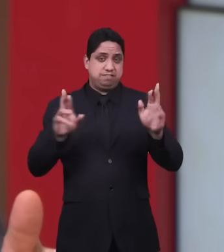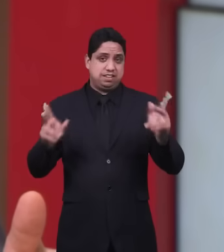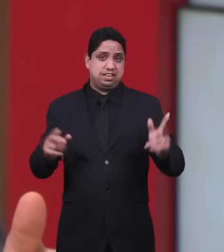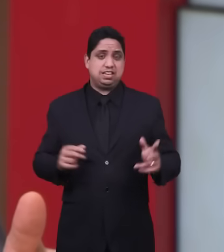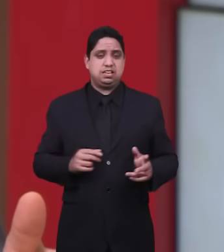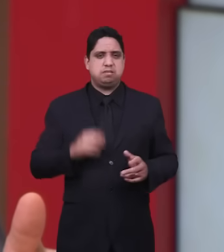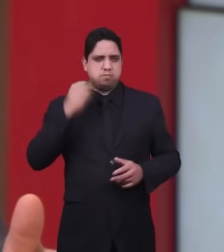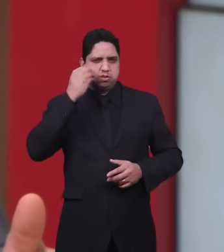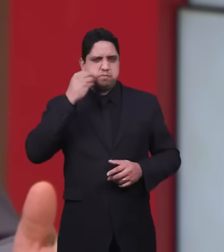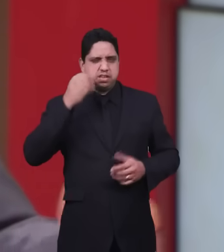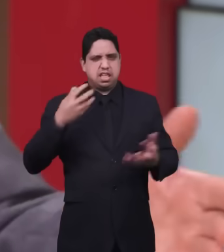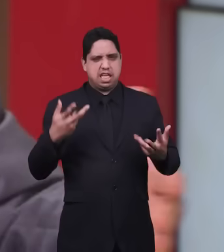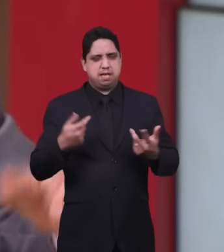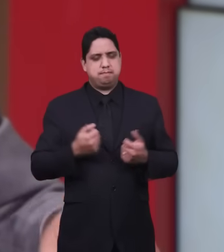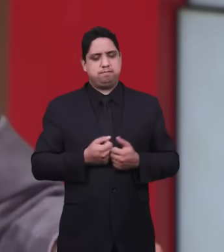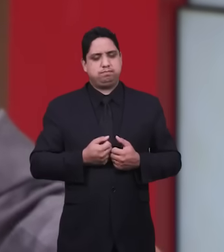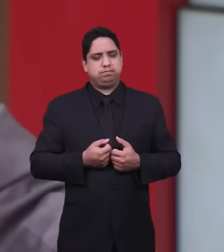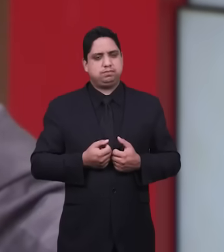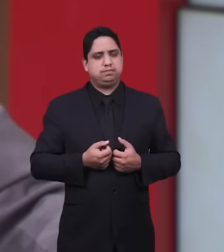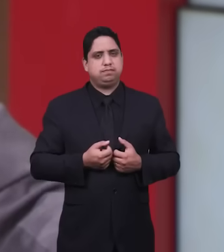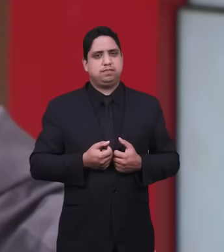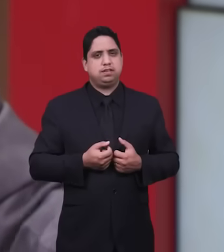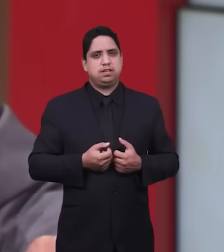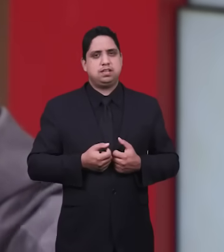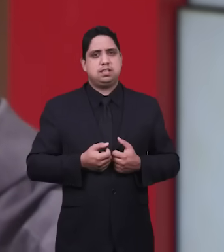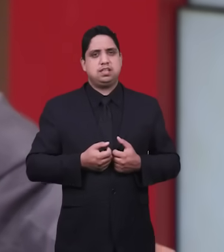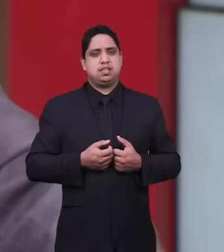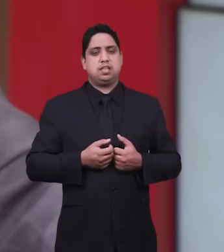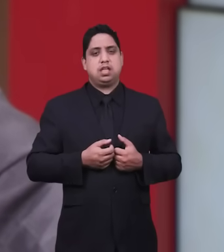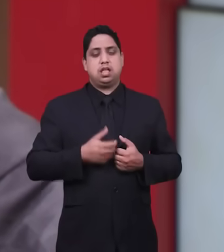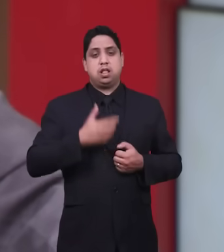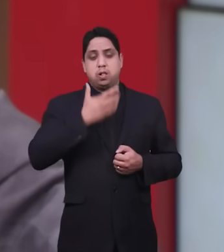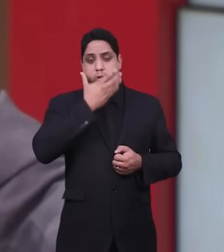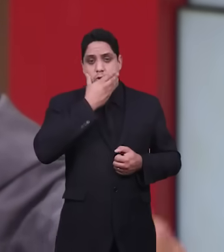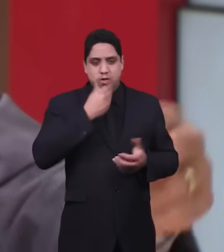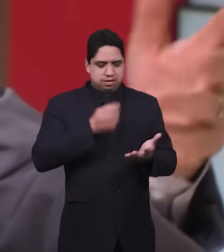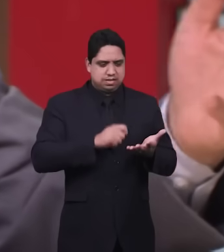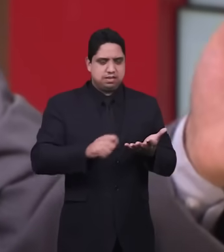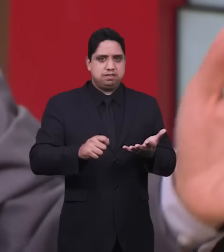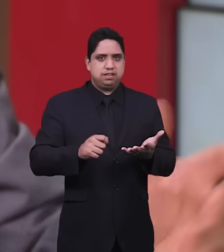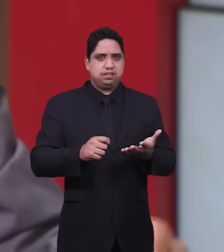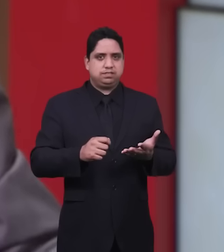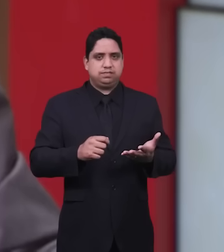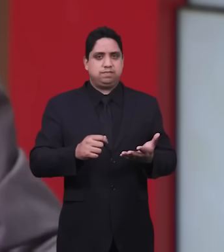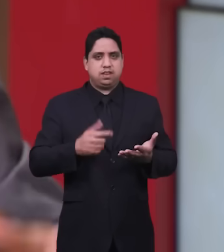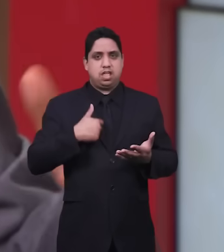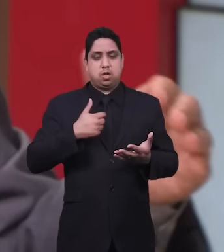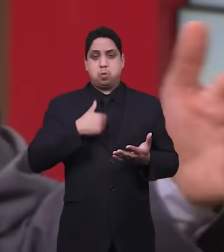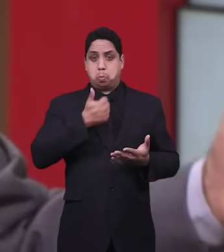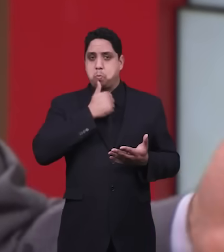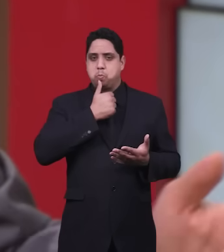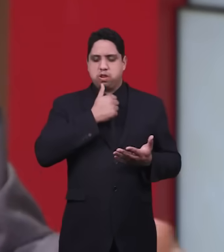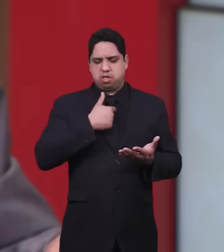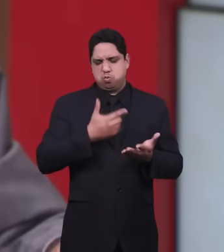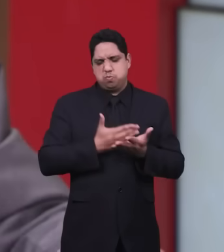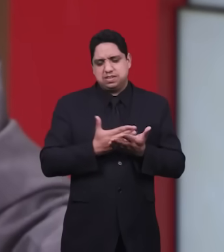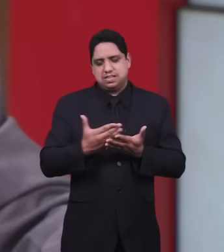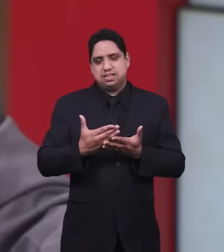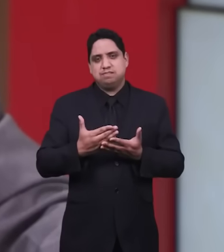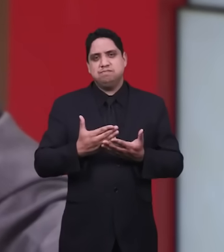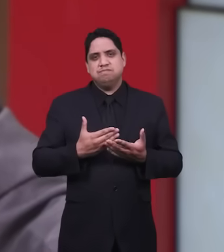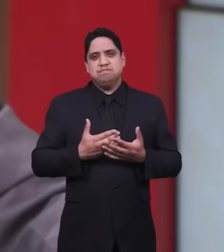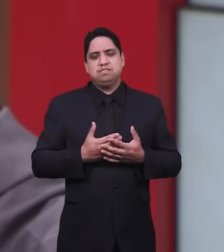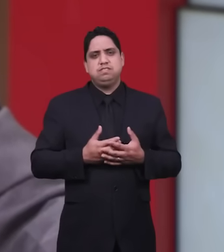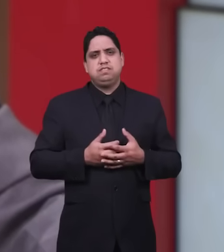permitindo uma experiência aí, um irmão nosso, ele anotou na Bíblia dele, nesse dia tal, assim, eu não era batizado ainda, eu estava começando a caminhar.